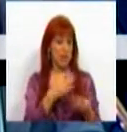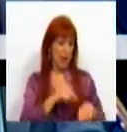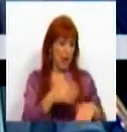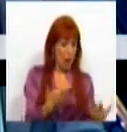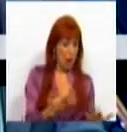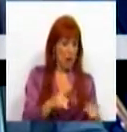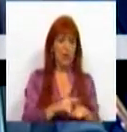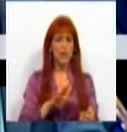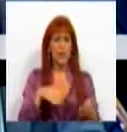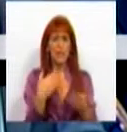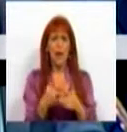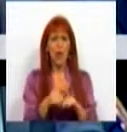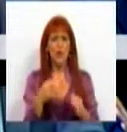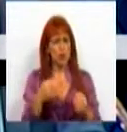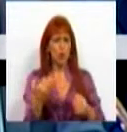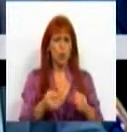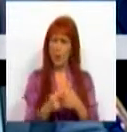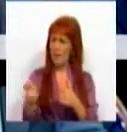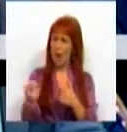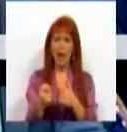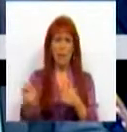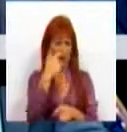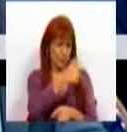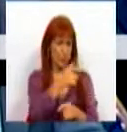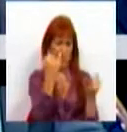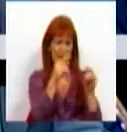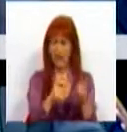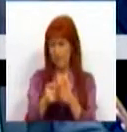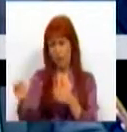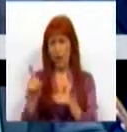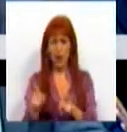atuais para tornar mais justa a contribuição desses trabalhadores.